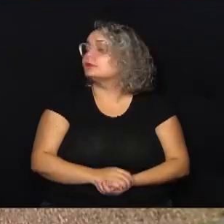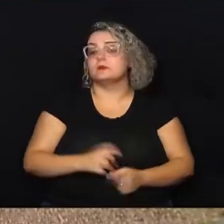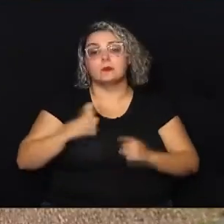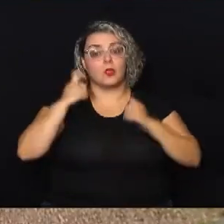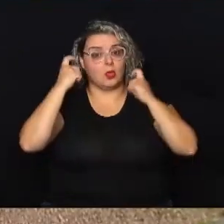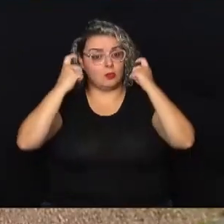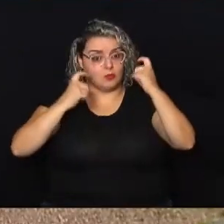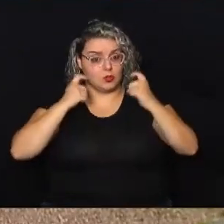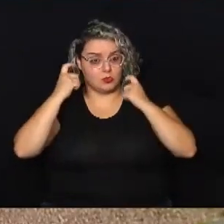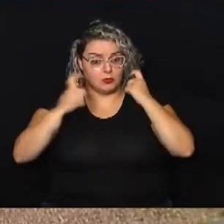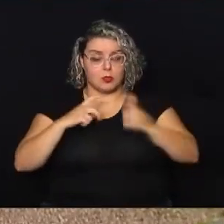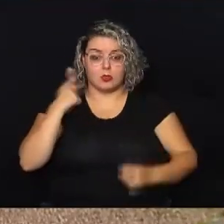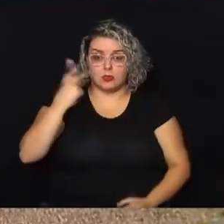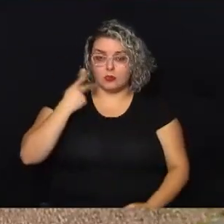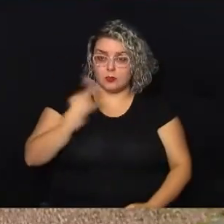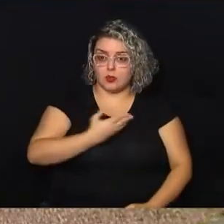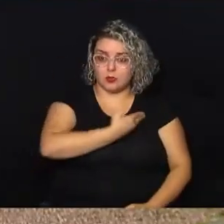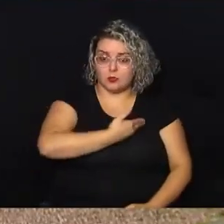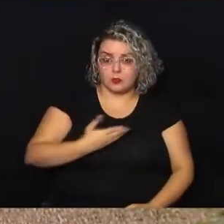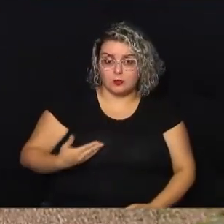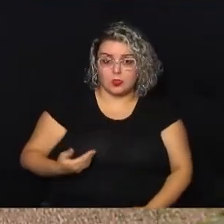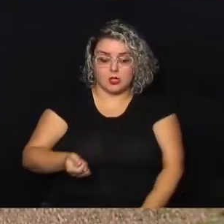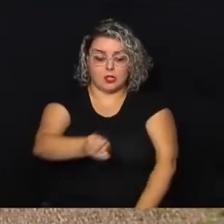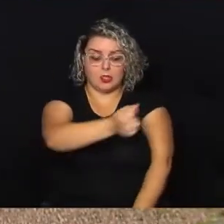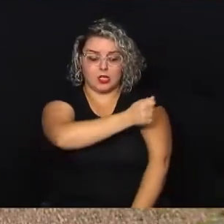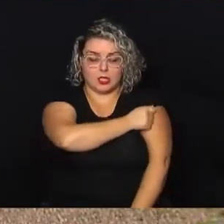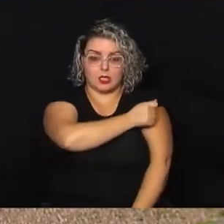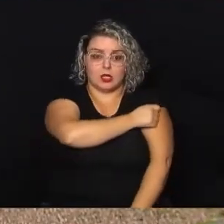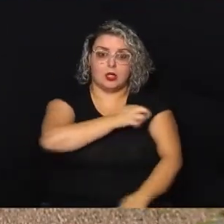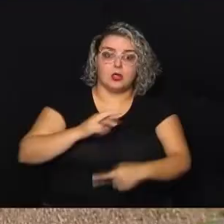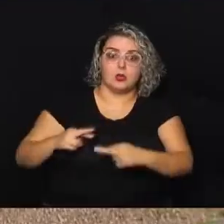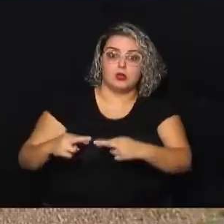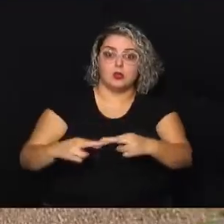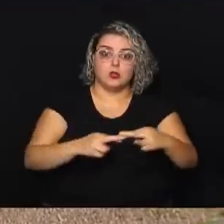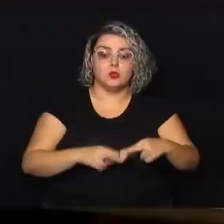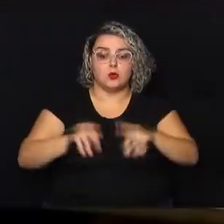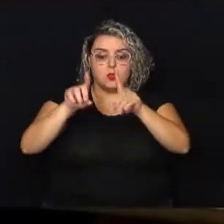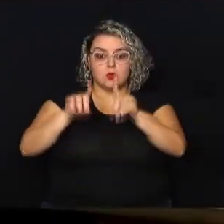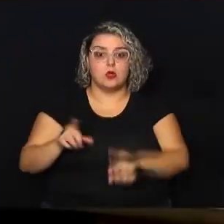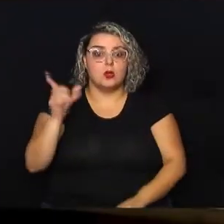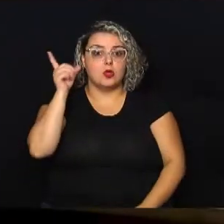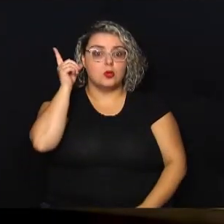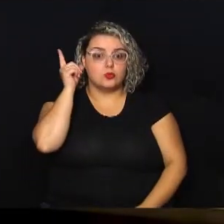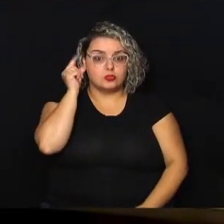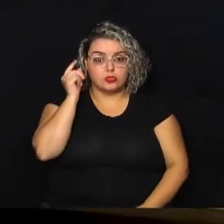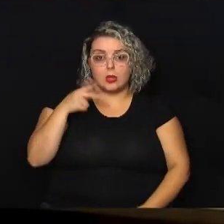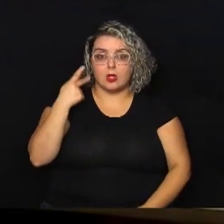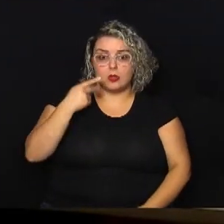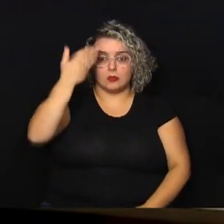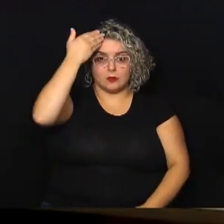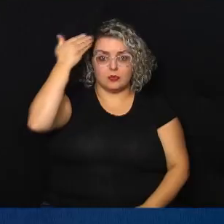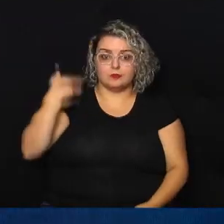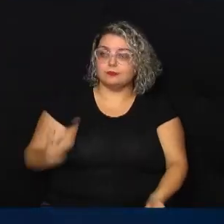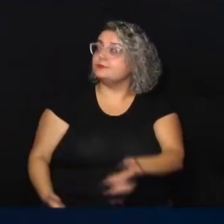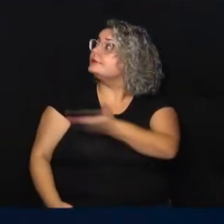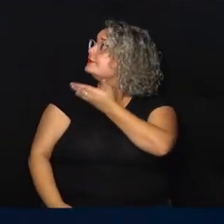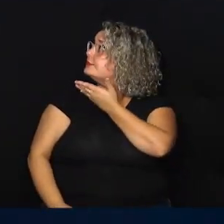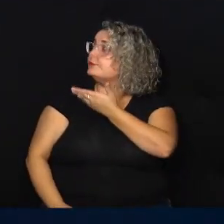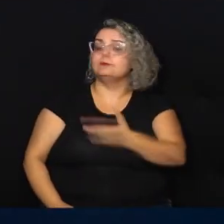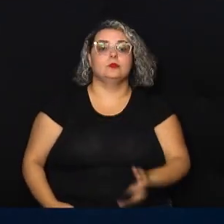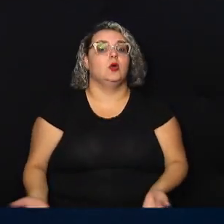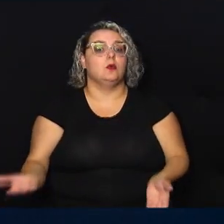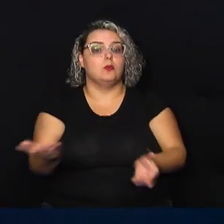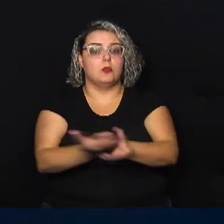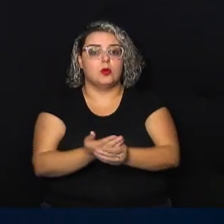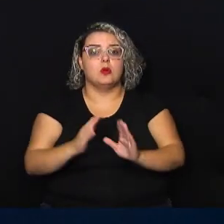Preocupada com as políticas públicas para estudantes da rede com deficiência auditiva, a vereadora Débora Palermo